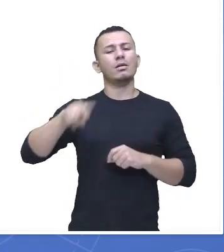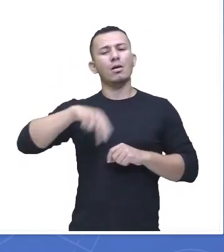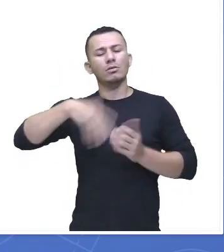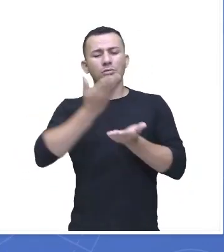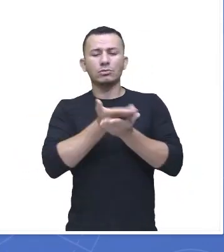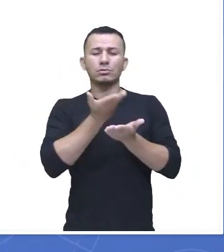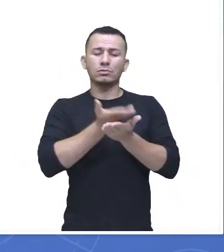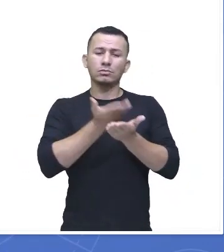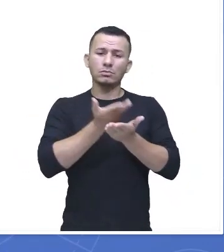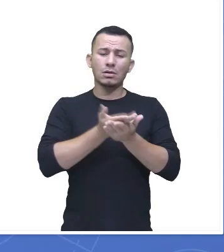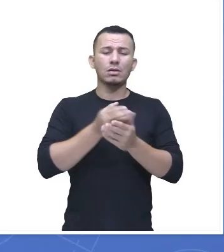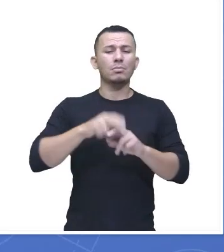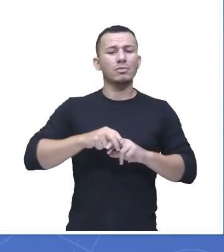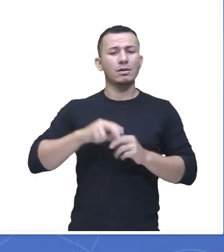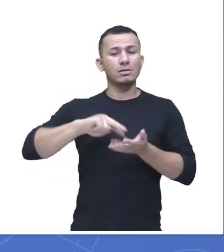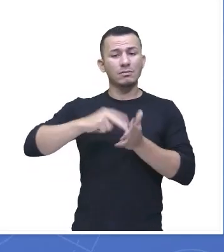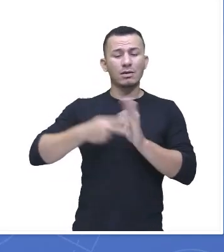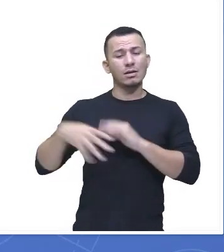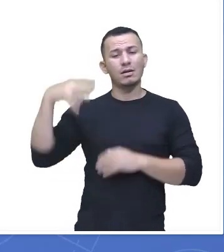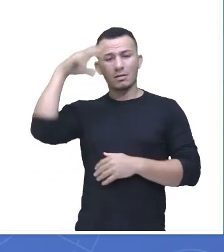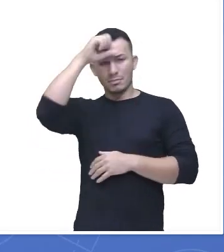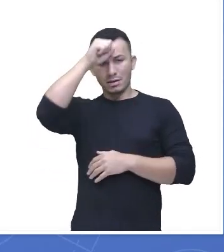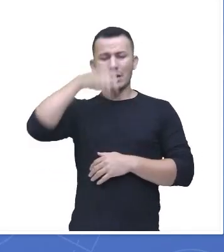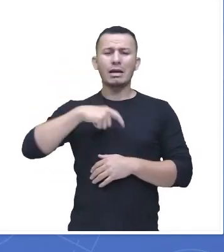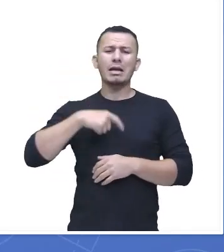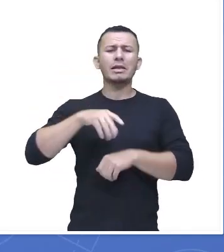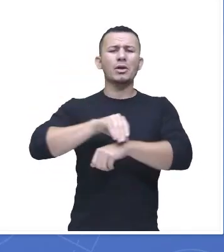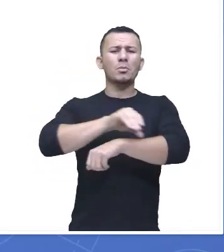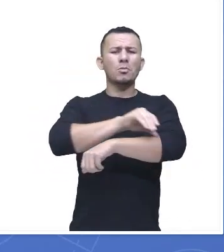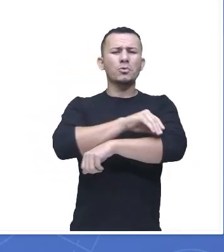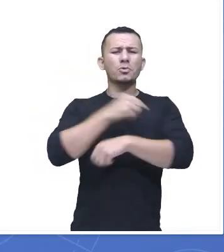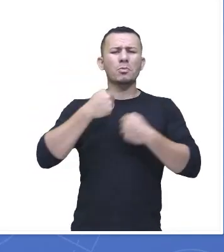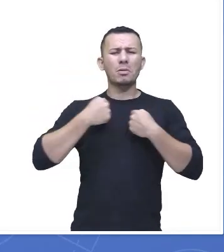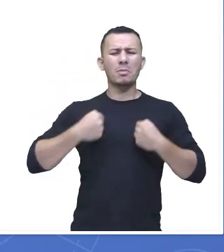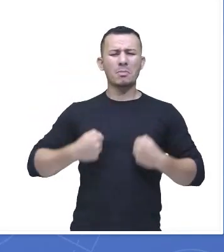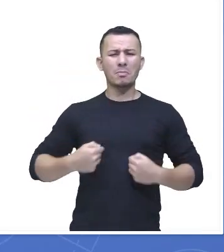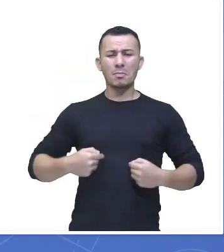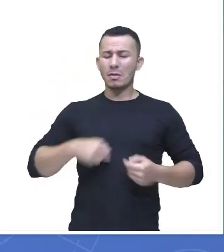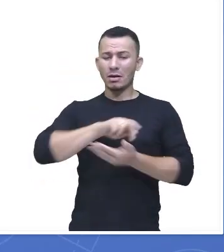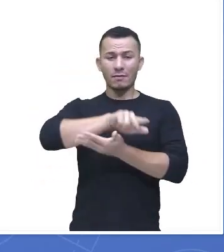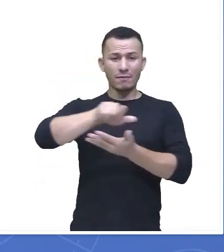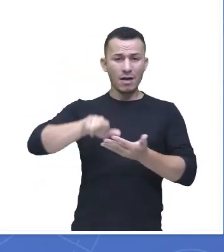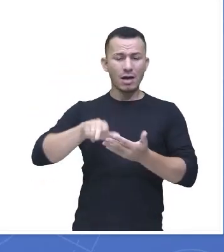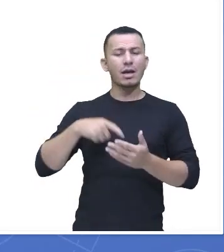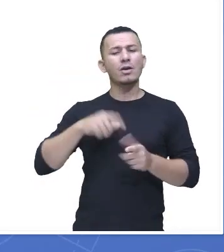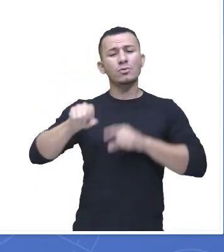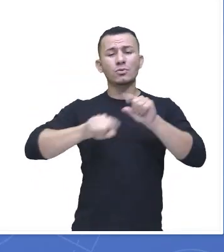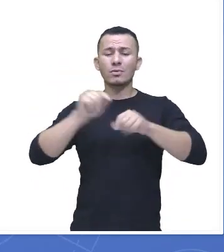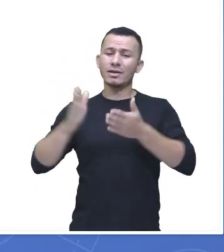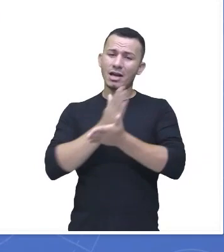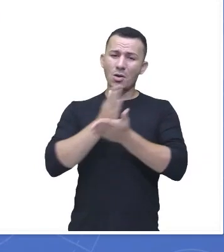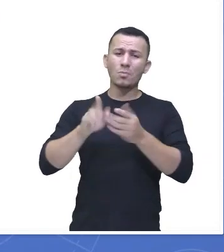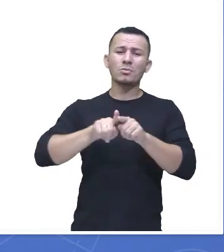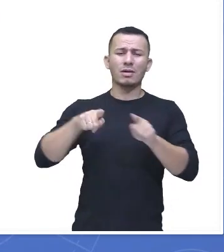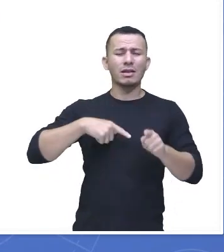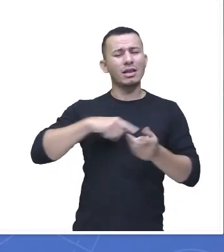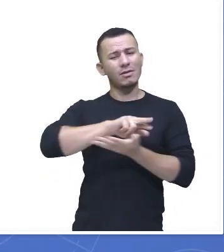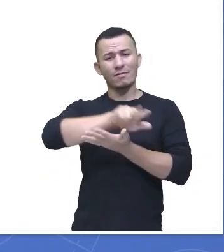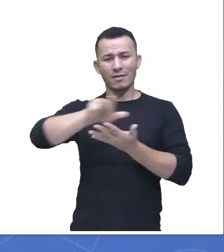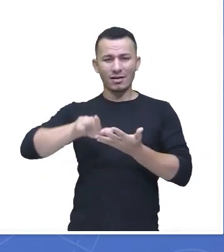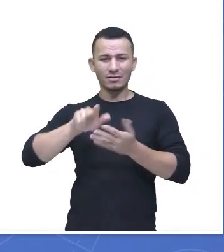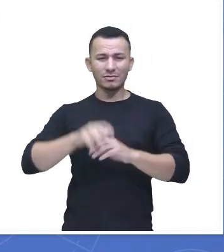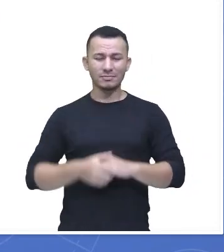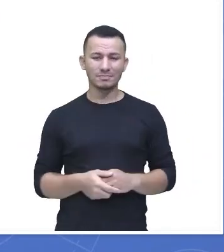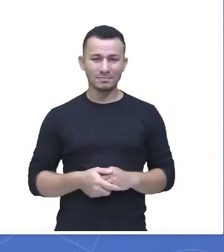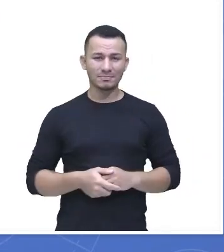gente aprenda, né? Porque são muitos músculos, esses eu falei somente alguns para vocês, tá? E assim